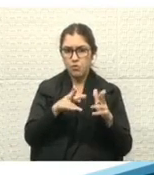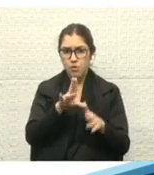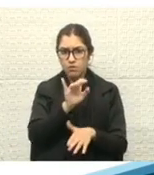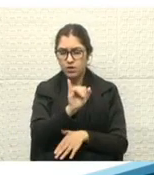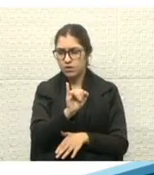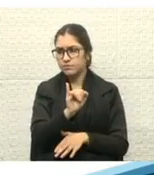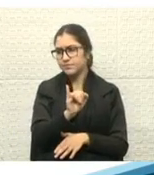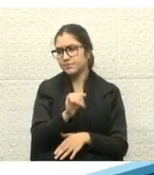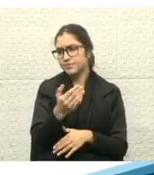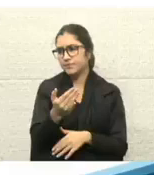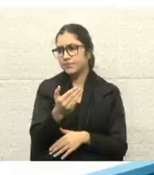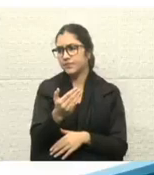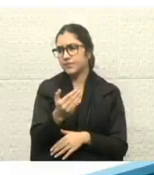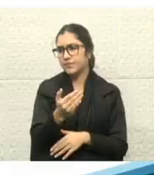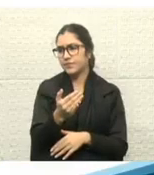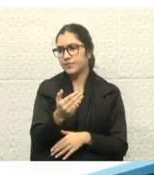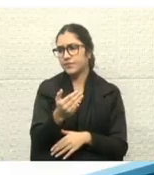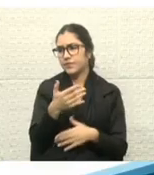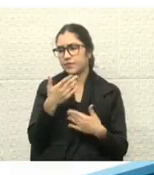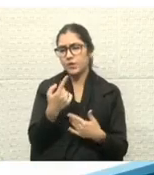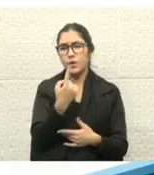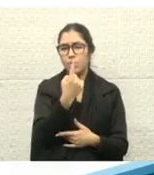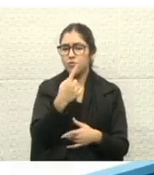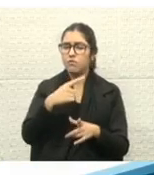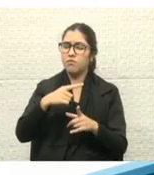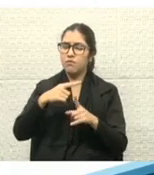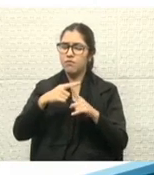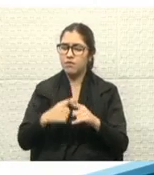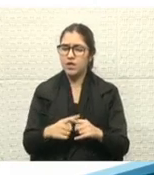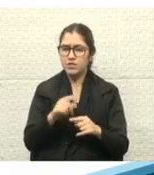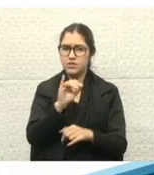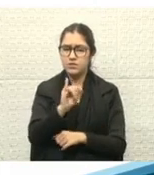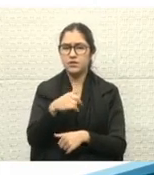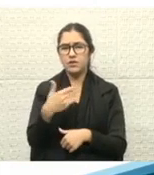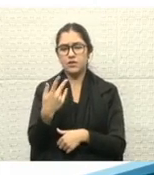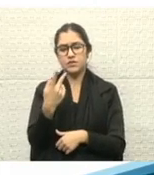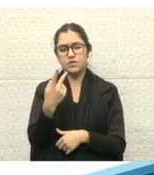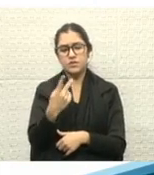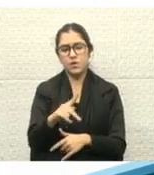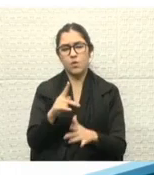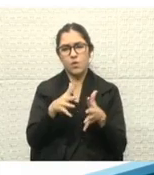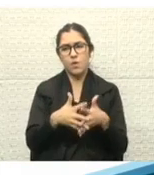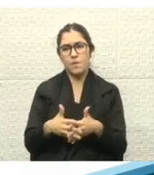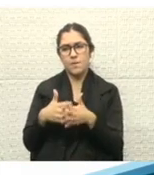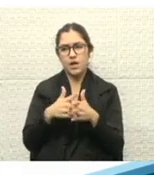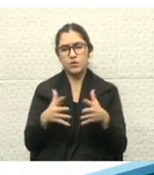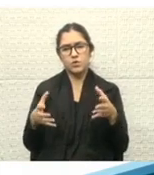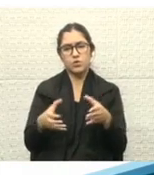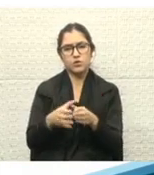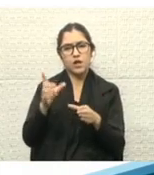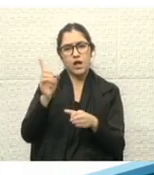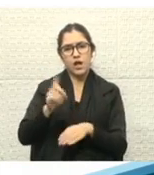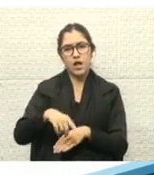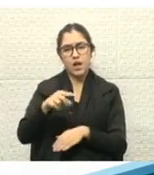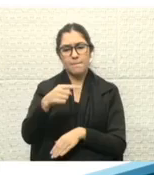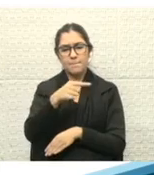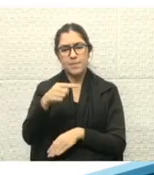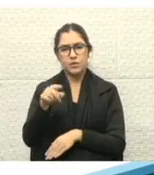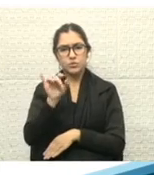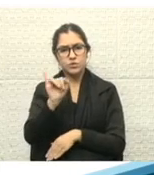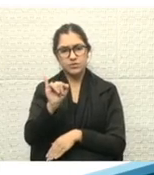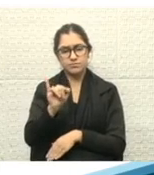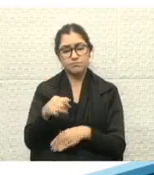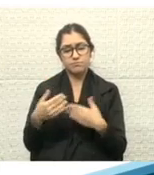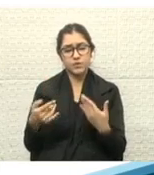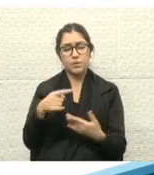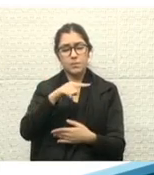i, o z é igual a 1 vezes i. Então, o seu complexo conjugado vai ser menos i.